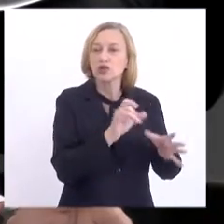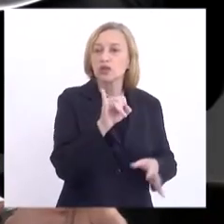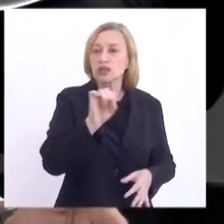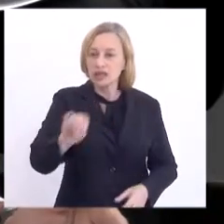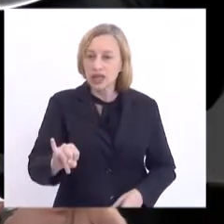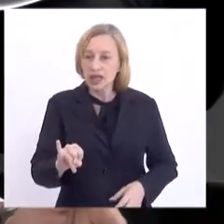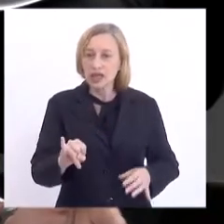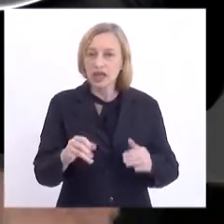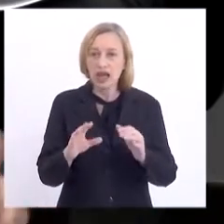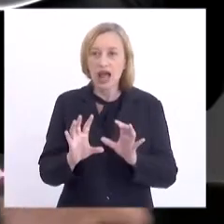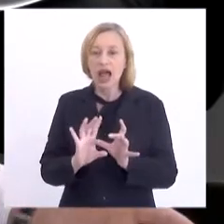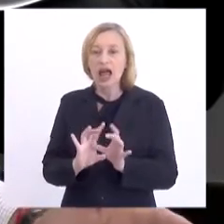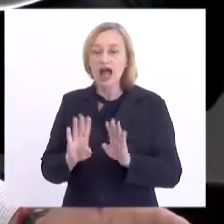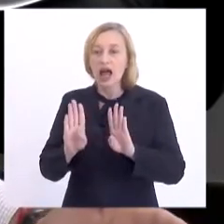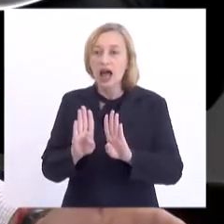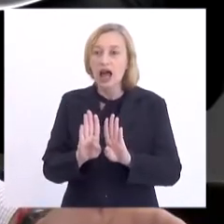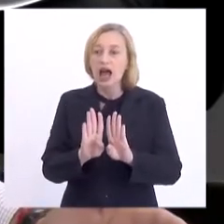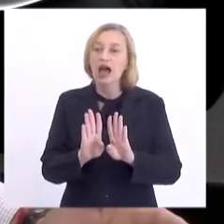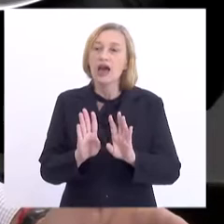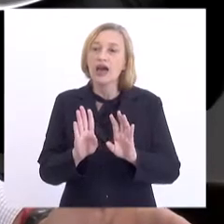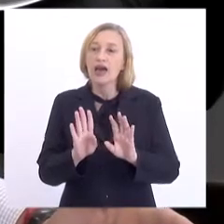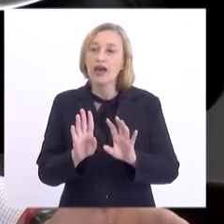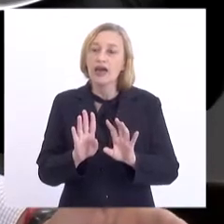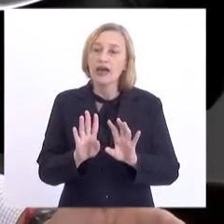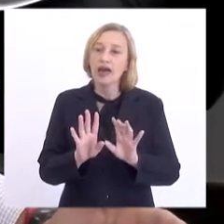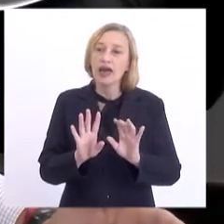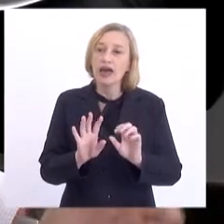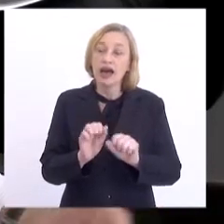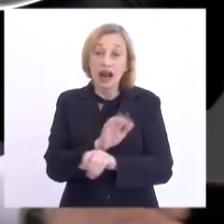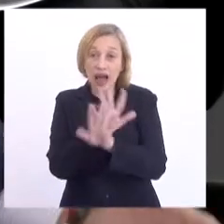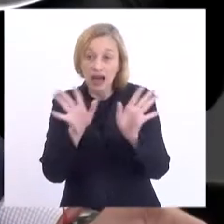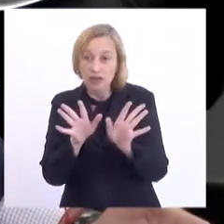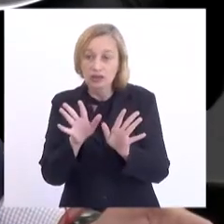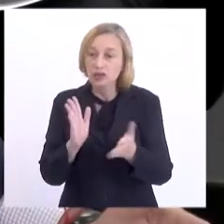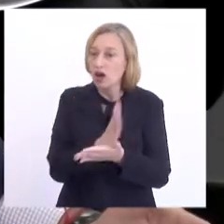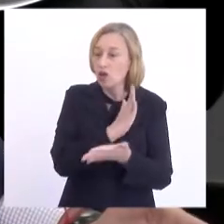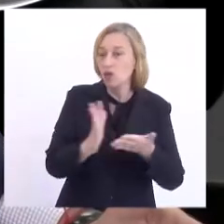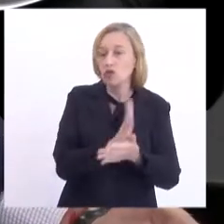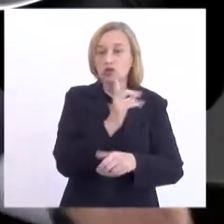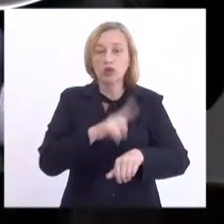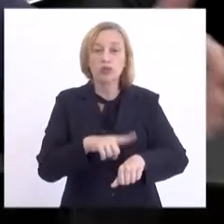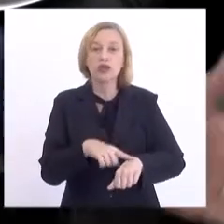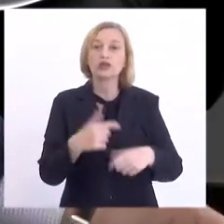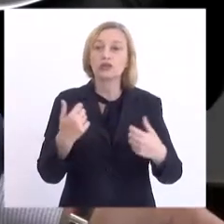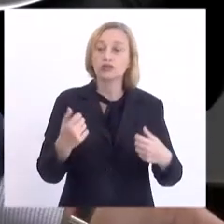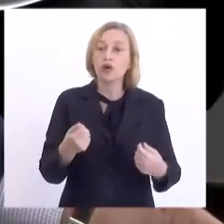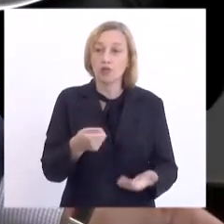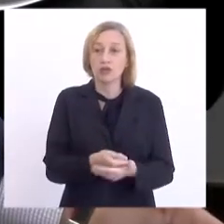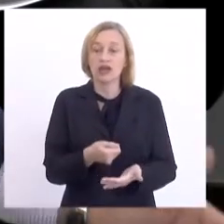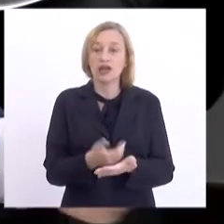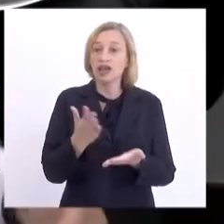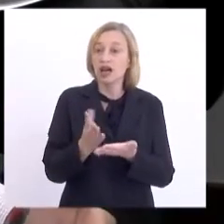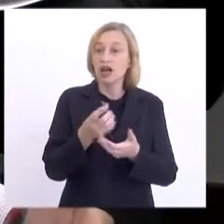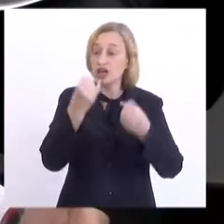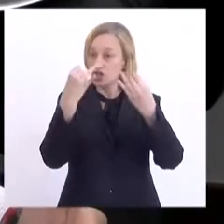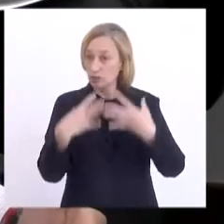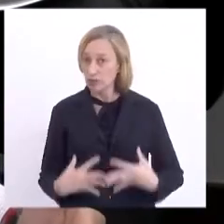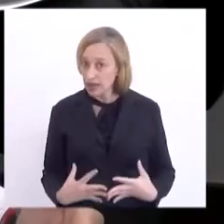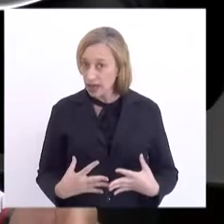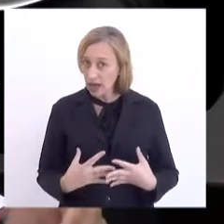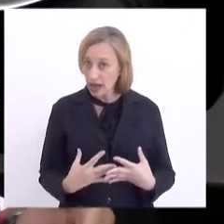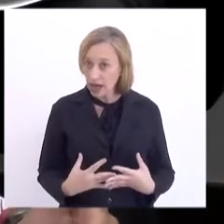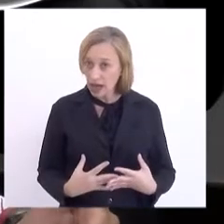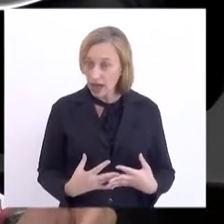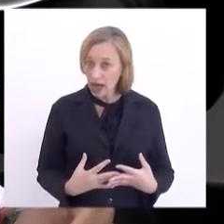completamente aberto o que para gente alguns momentos é nós somos obrigados a explicar que fases embrionárias não são